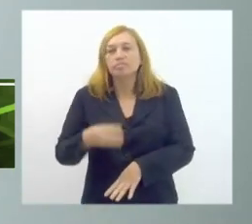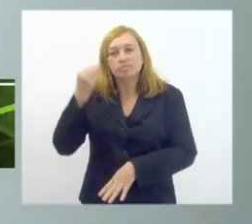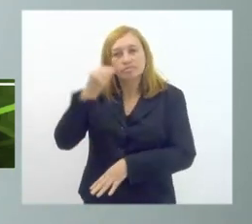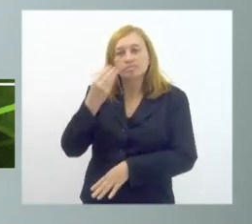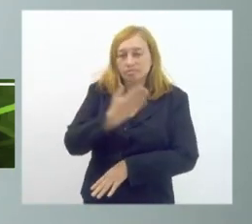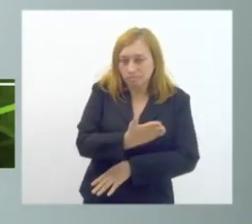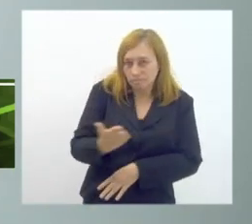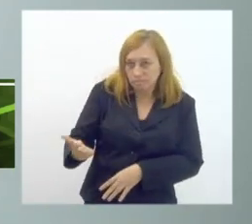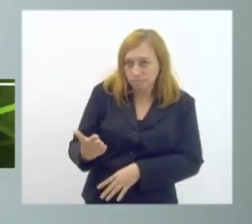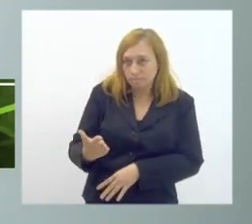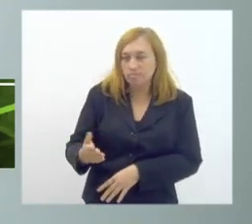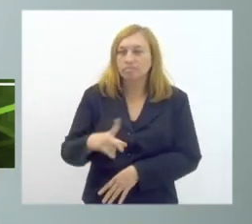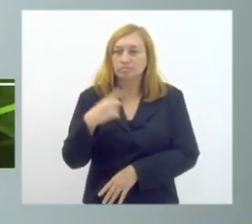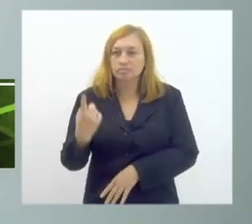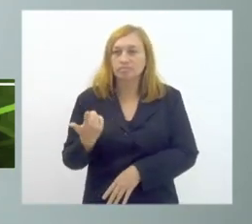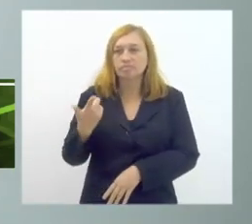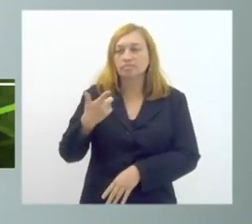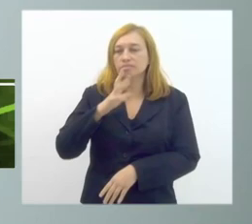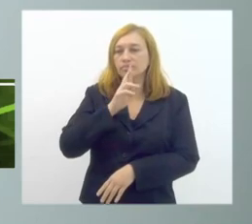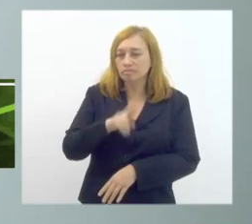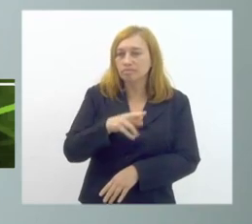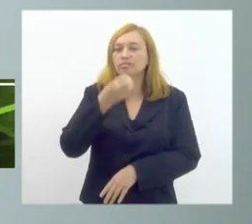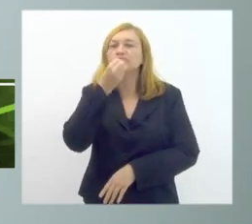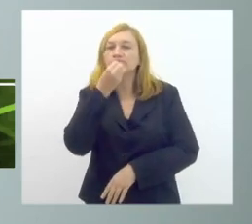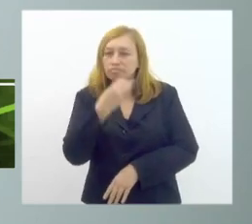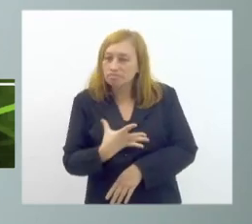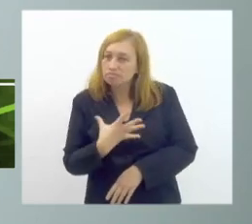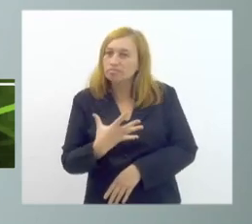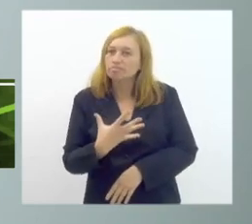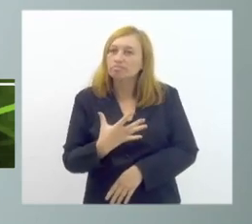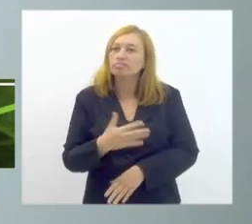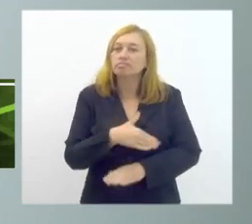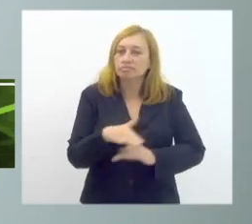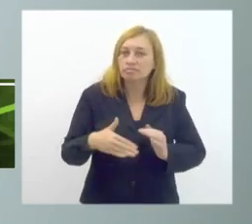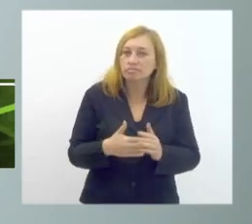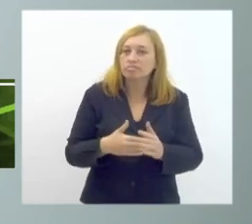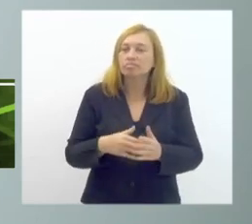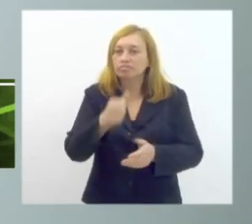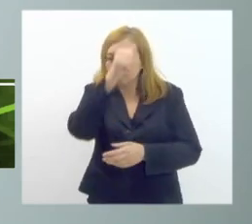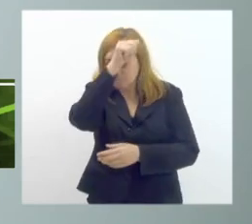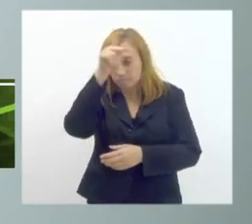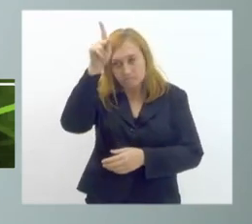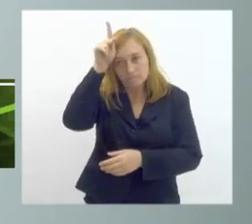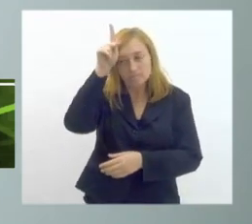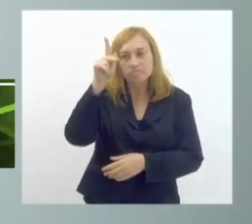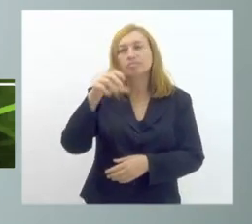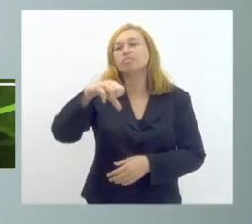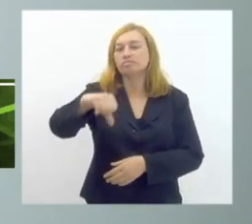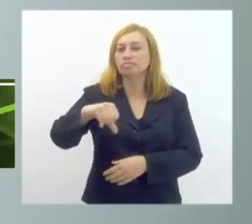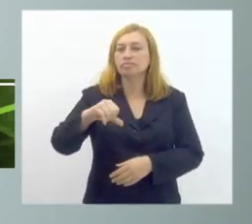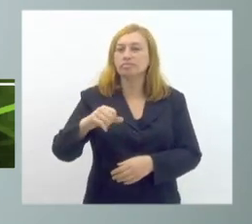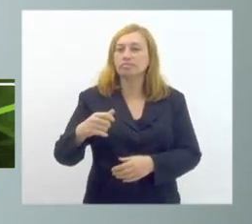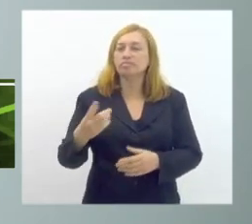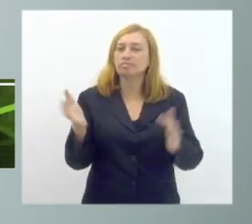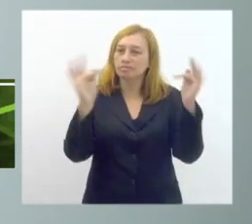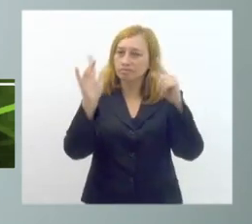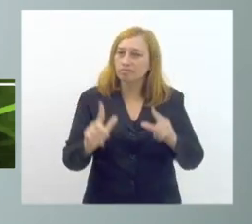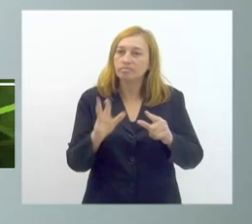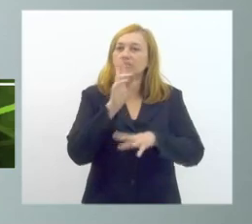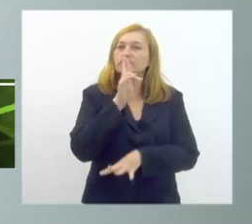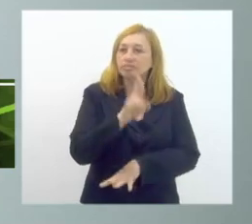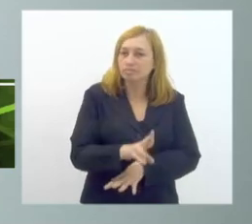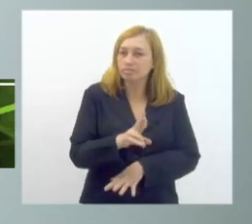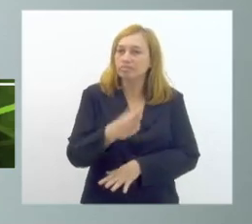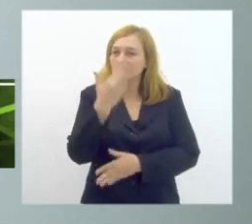de vocês, nós vamos ter um resultado muito positivo e todos nós, prefeitos, que somos 9, vamos ficar muito felizes com o